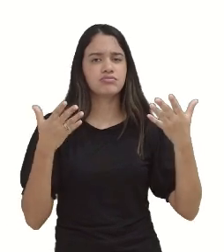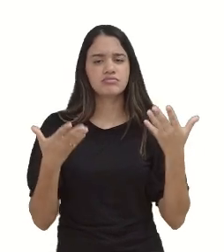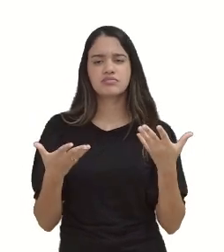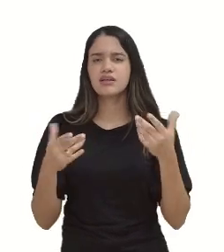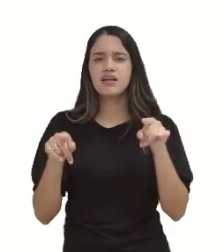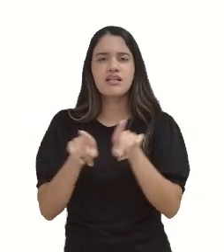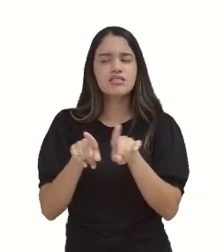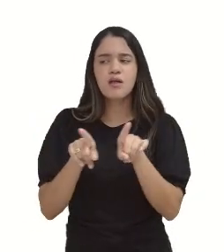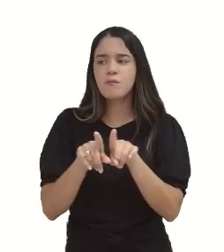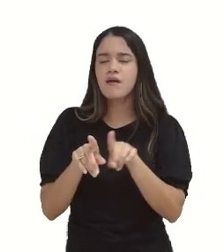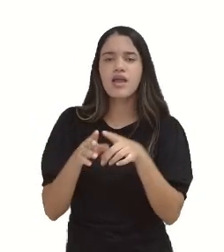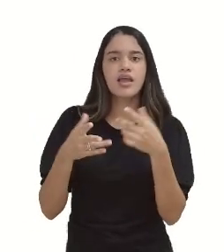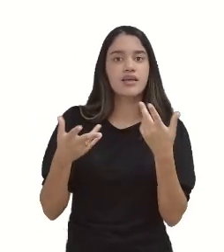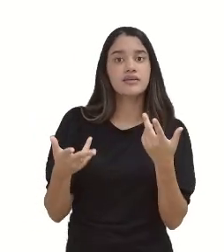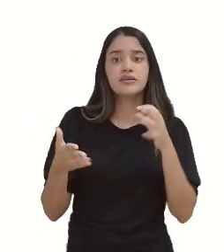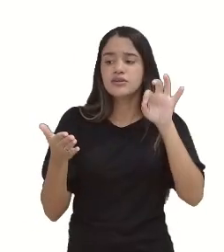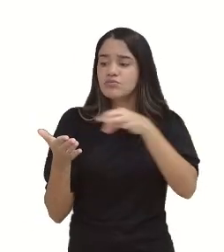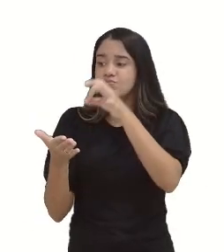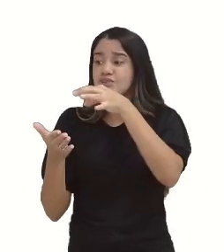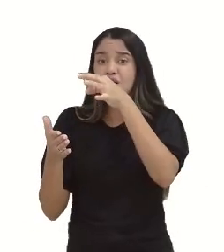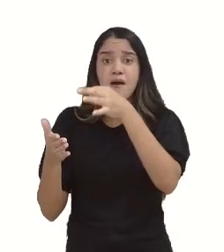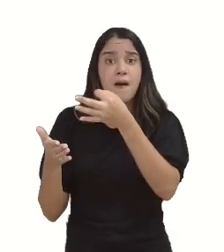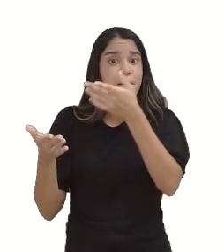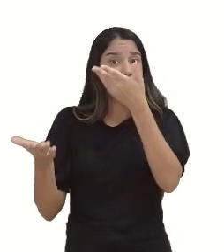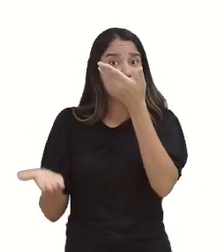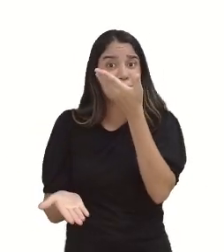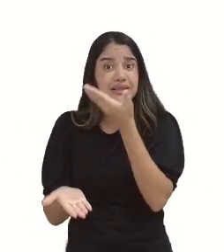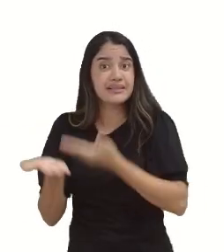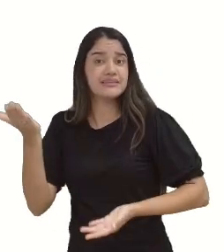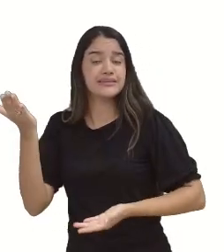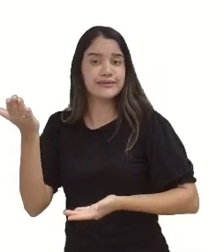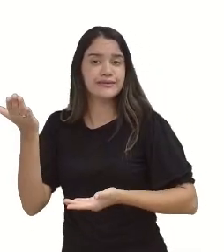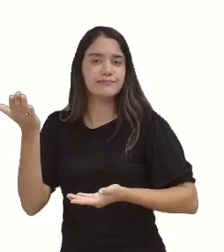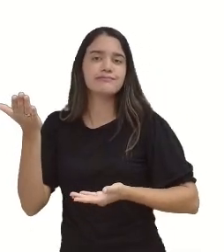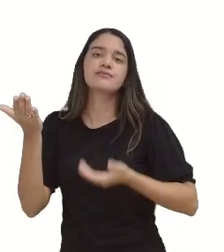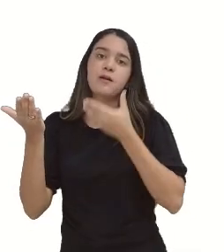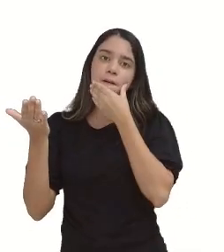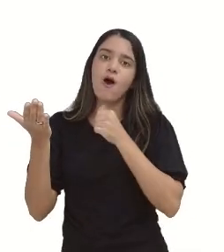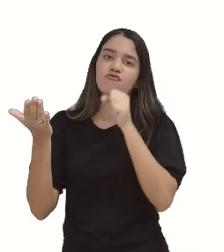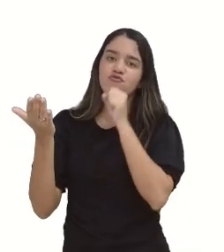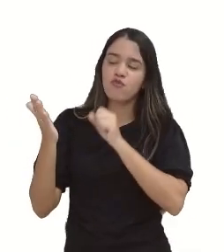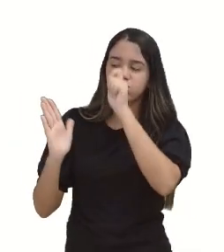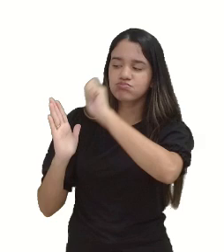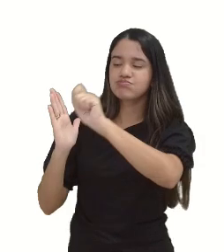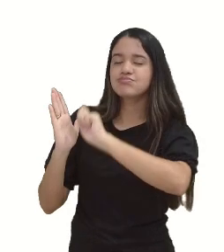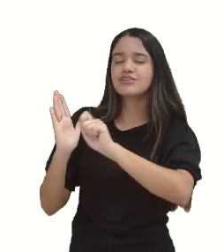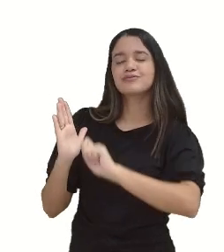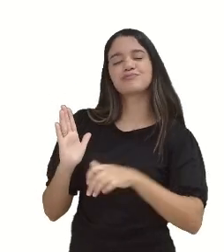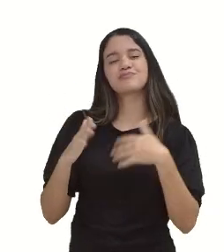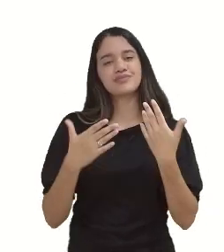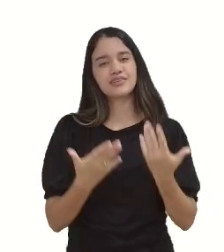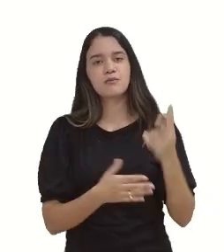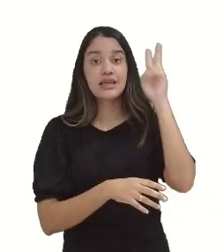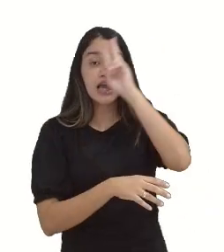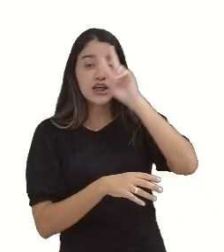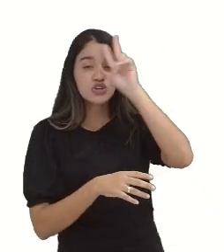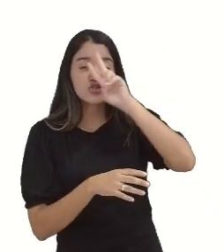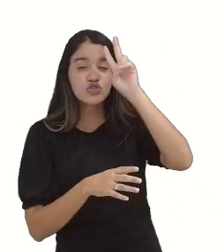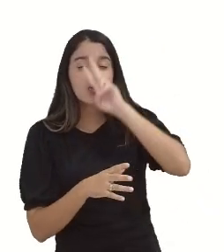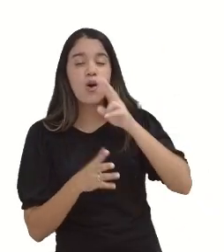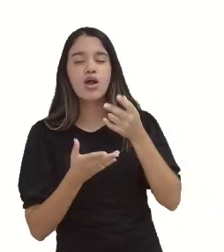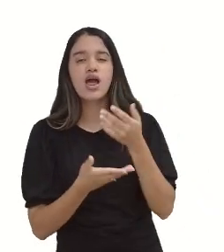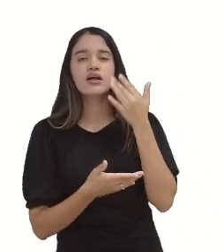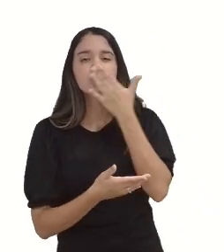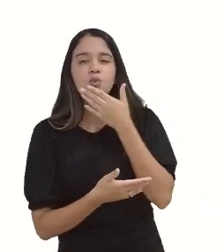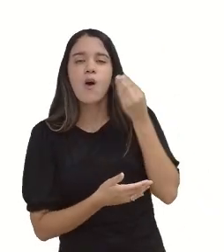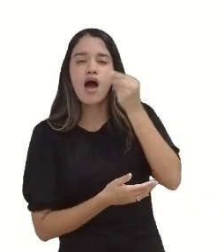agulha perdida no buraco do assoalho. Ele escrevia. A história do açúcar sumido durante